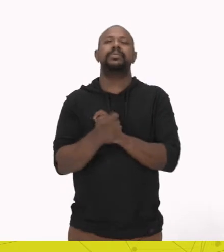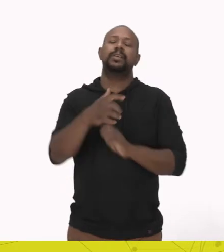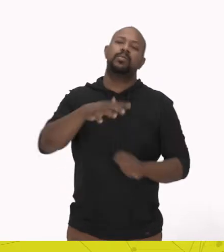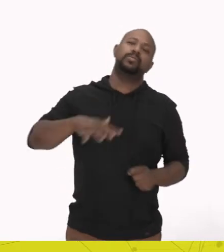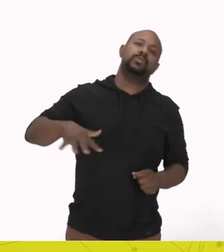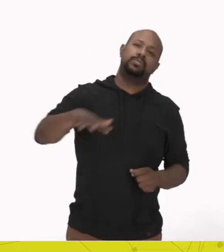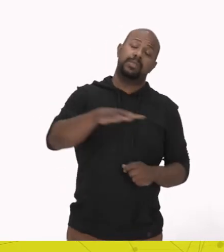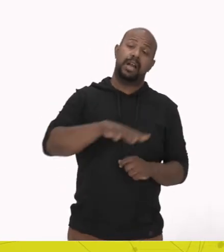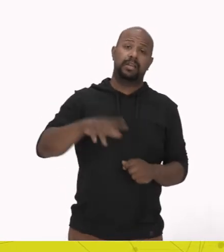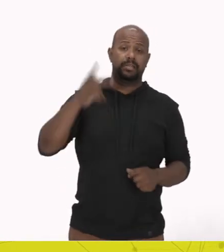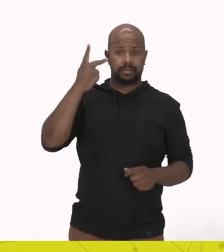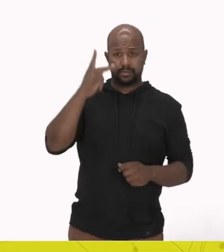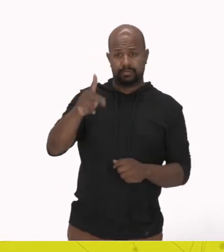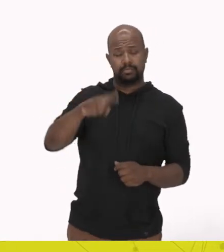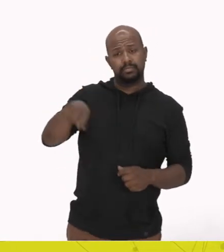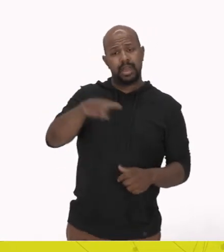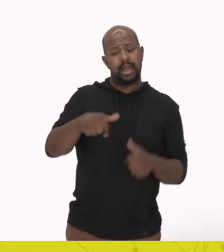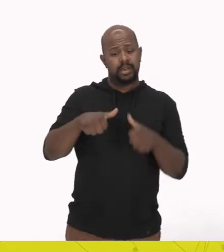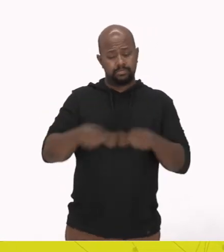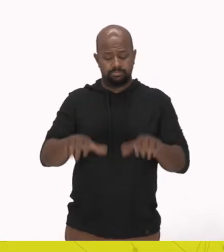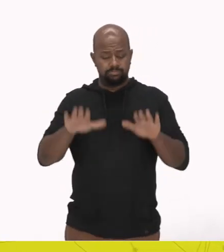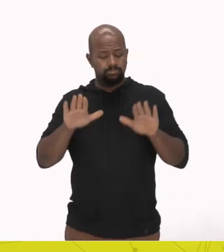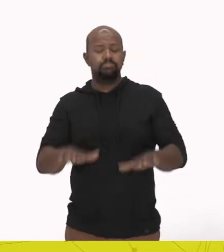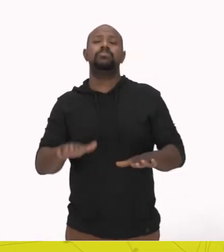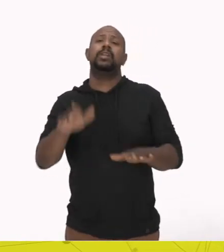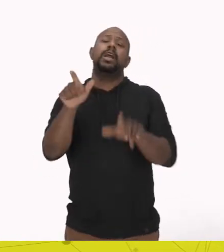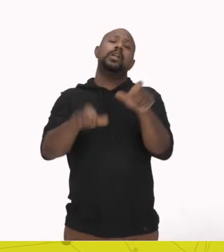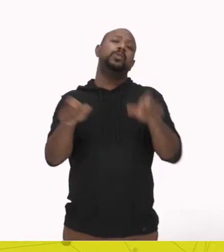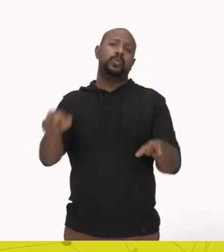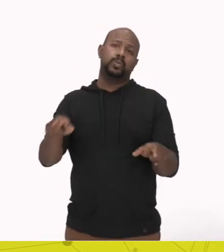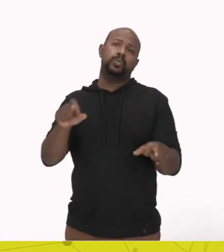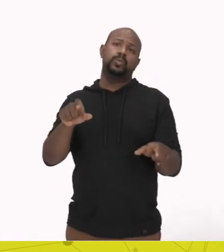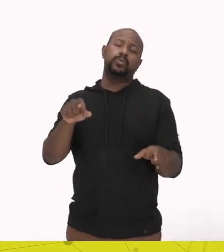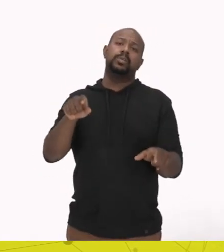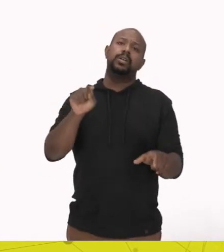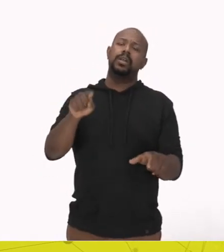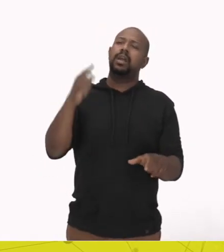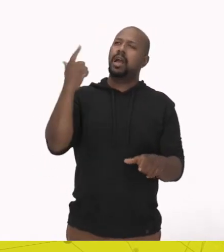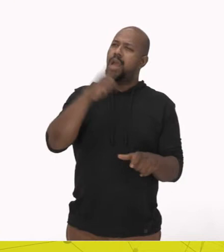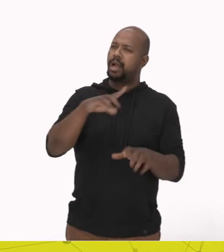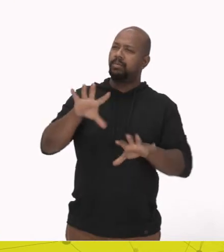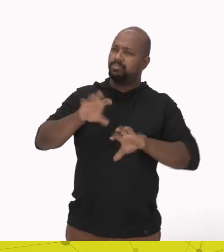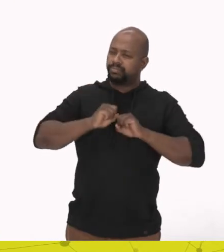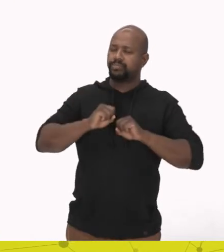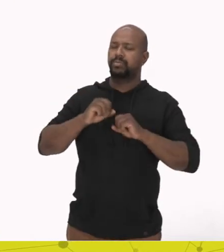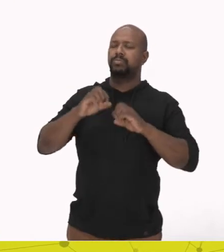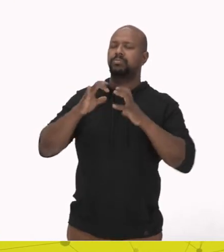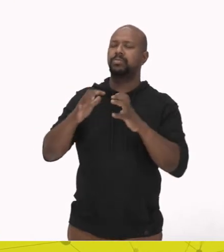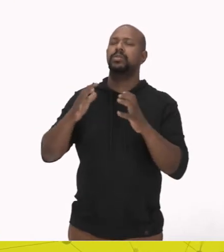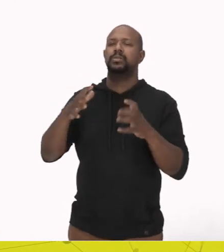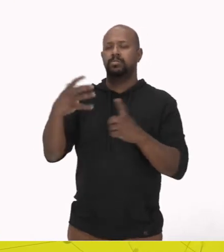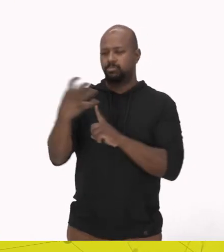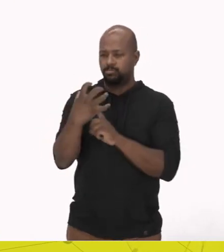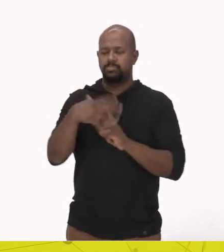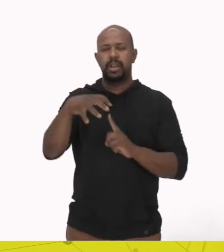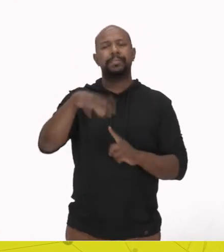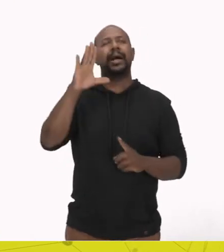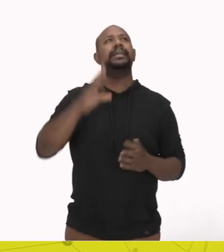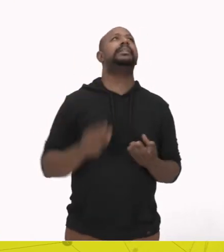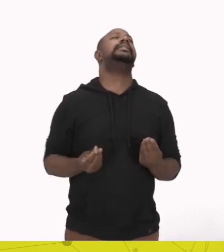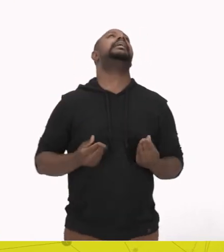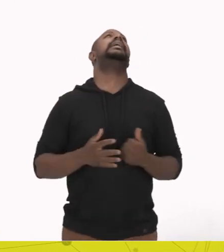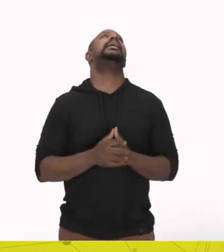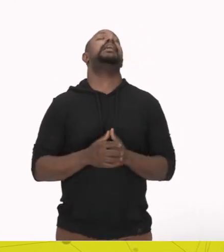adapta o espaço para a presença daquele sujeito que processa os estímulos do ambiente de uma